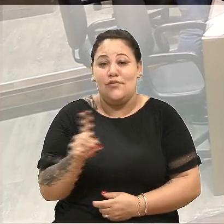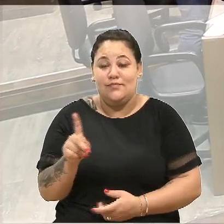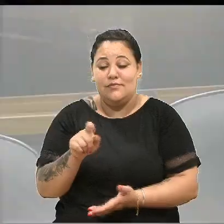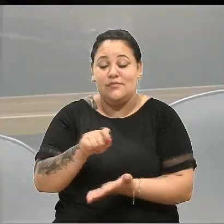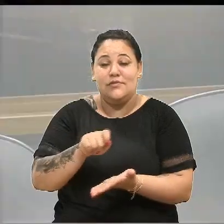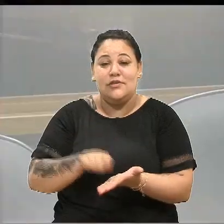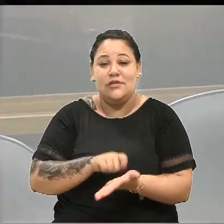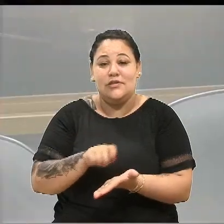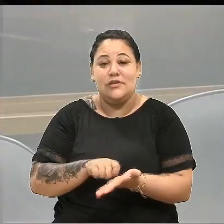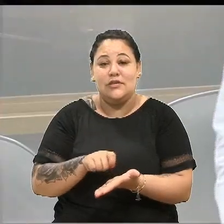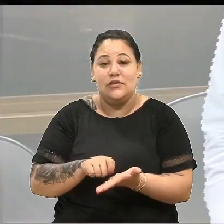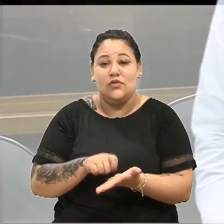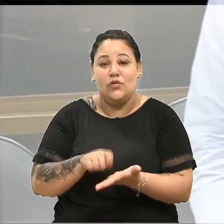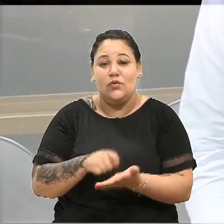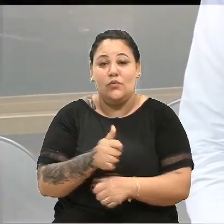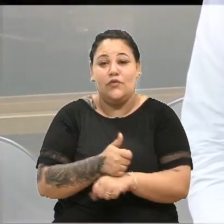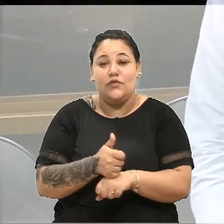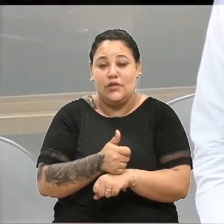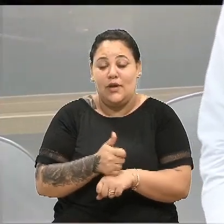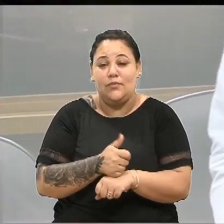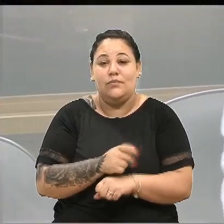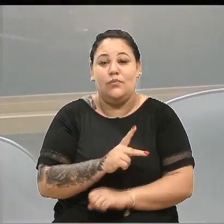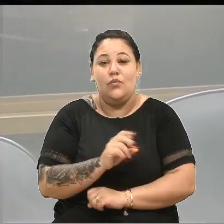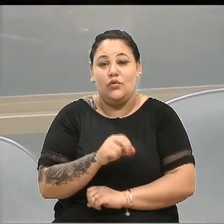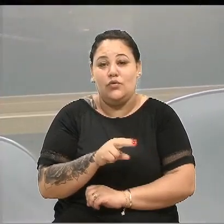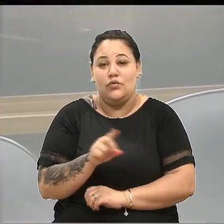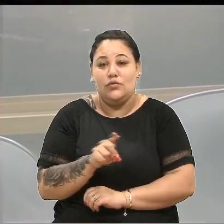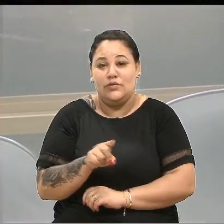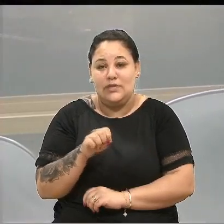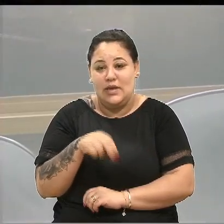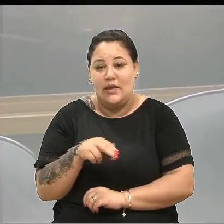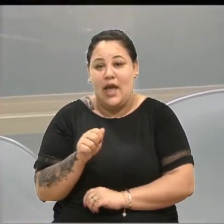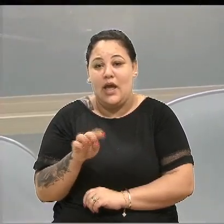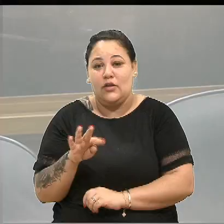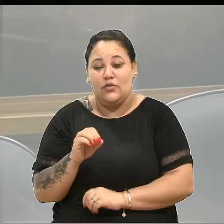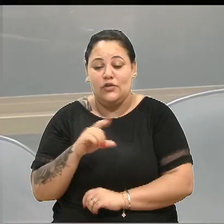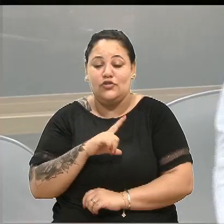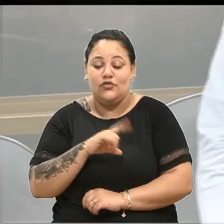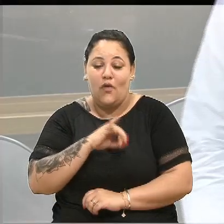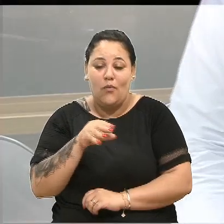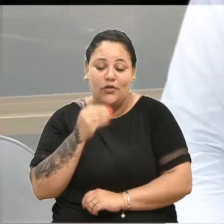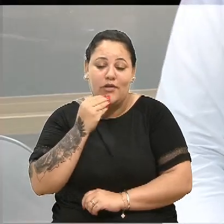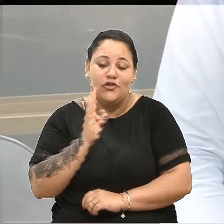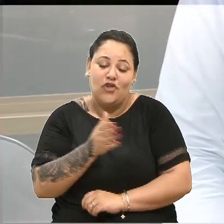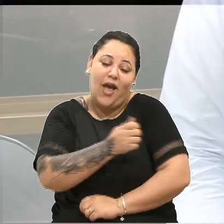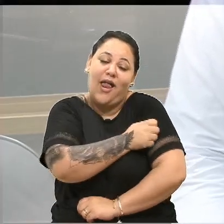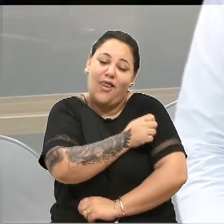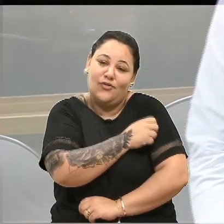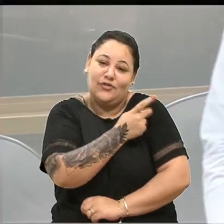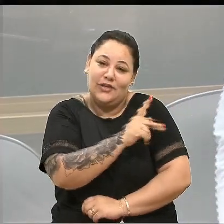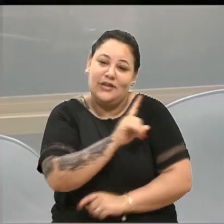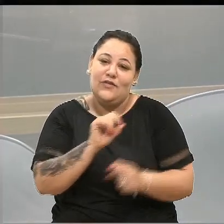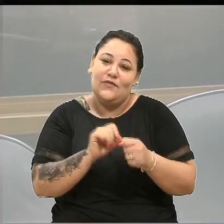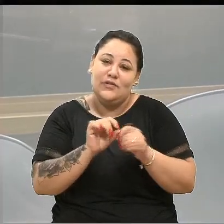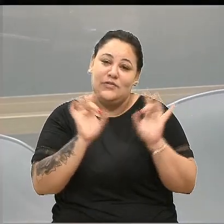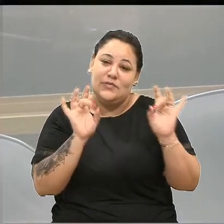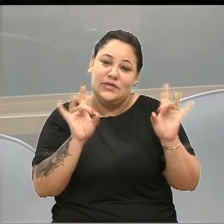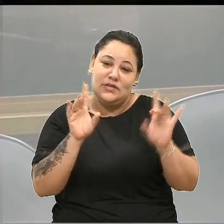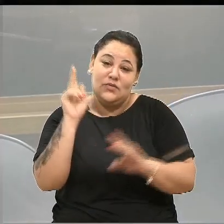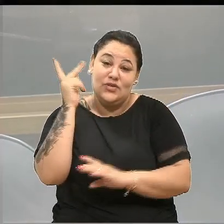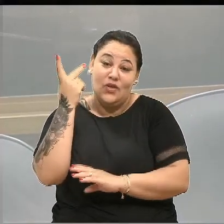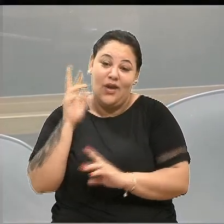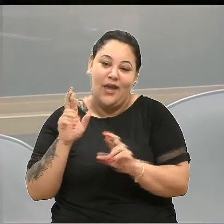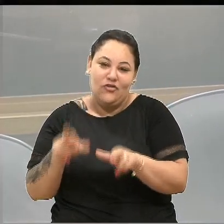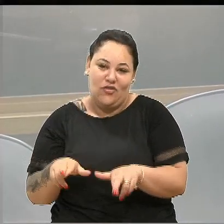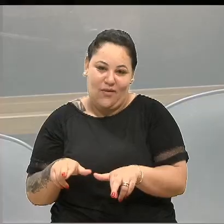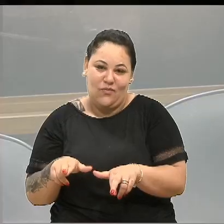escritor José Clemente Pozenato. Eu tive a oportunidade de ser aluno do Pozenato numa especialização em História Regional,